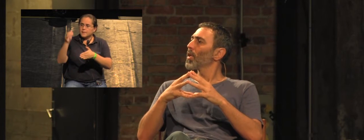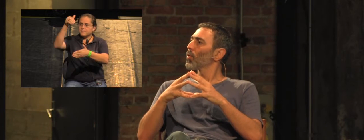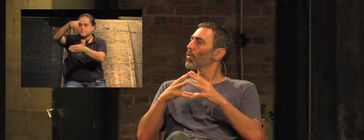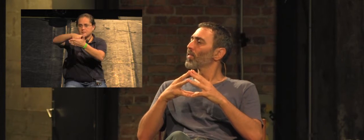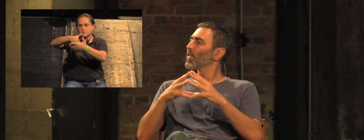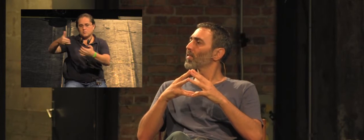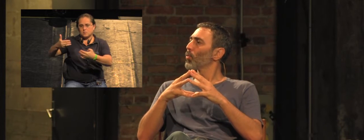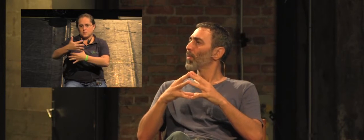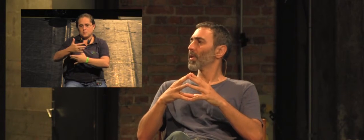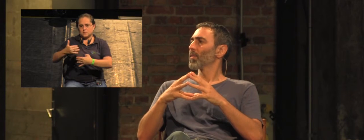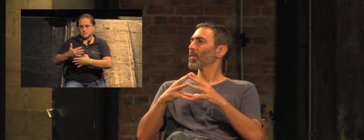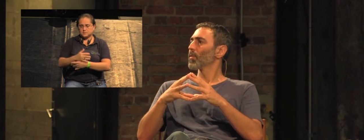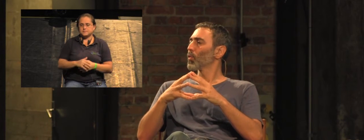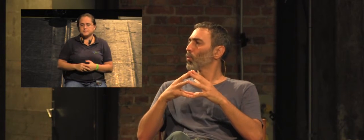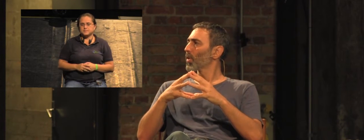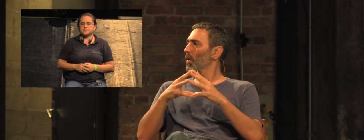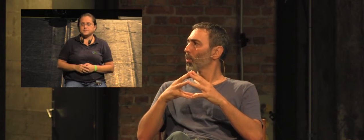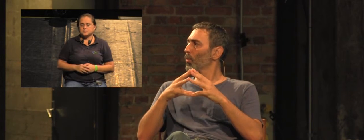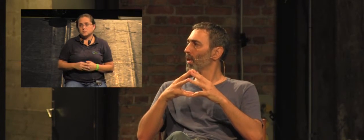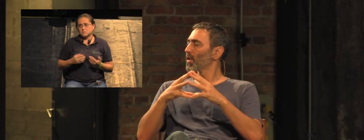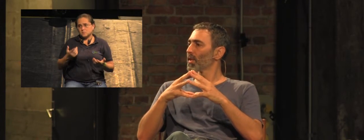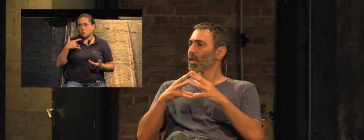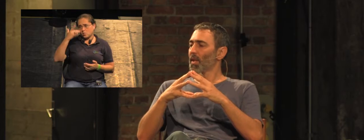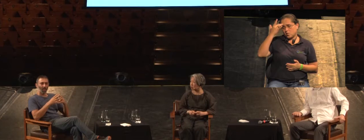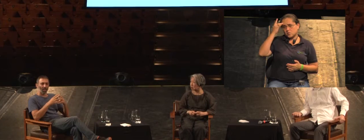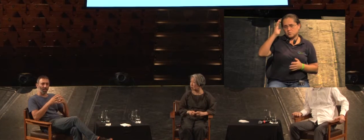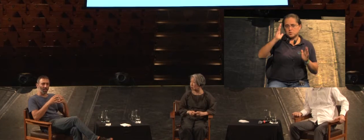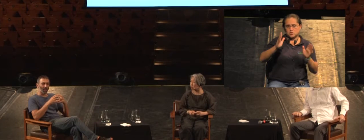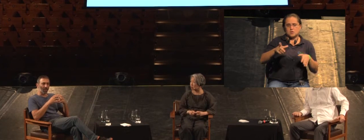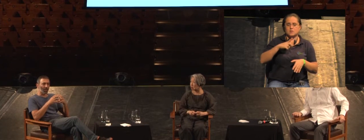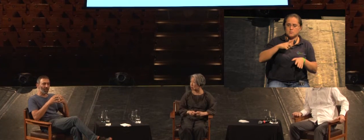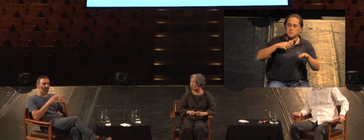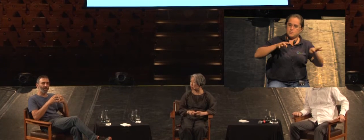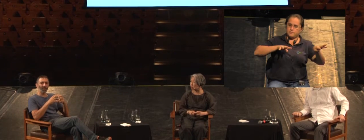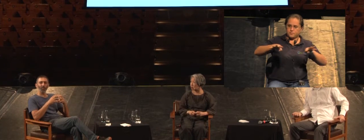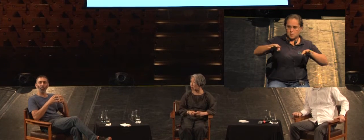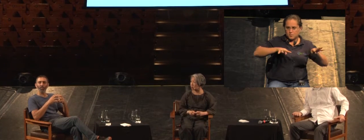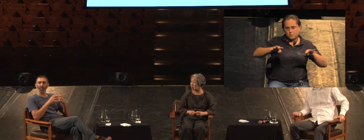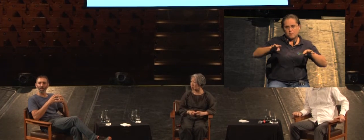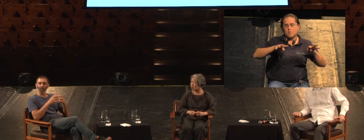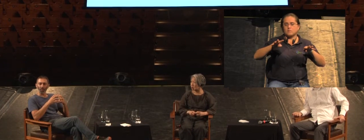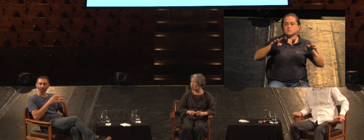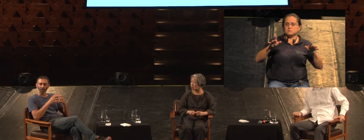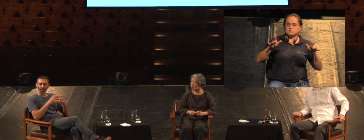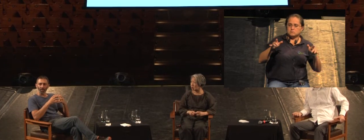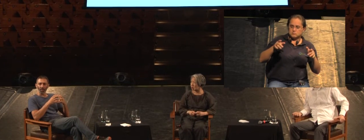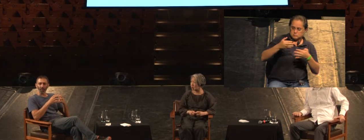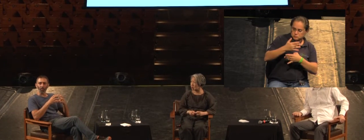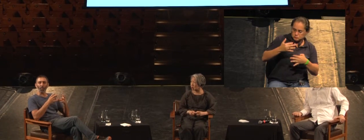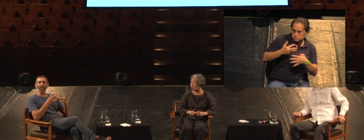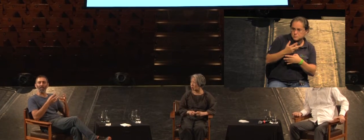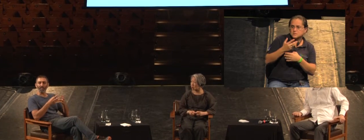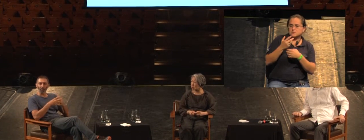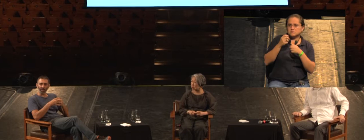do território residencial urbano, com indústria não poluente. Então, eu acho que já existe um movimento